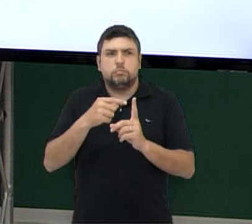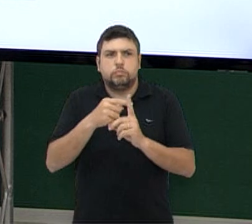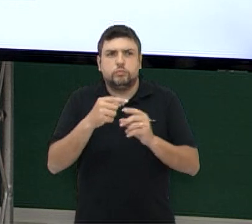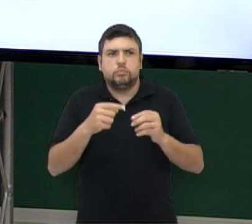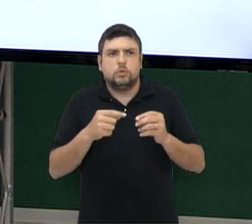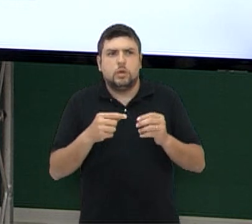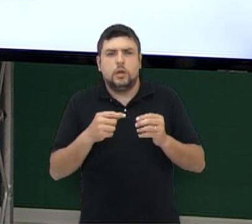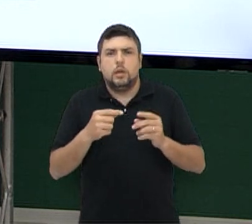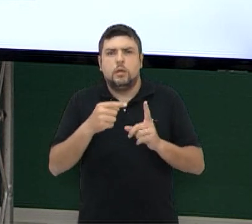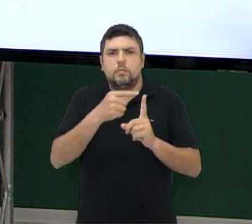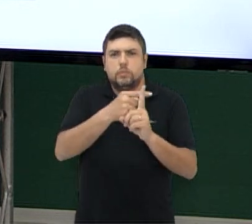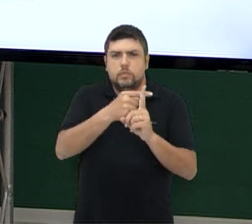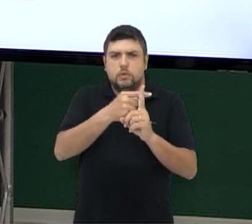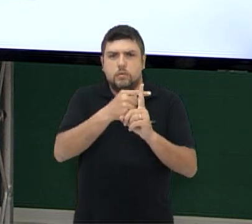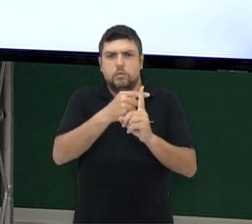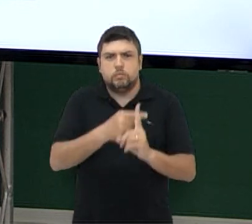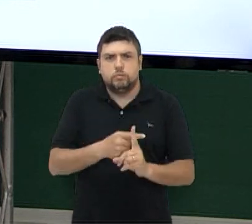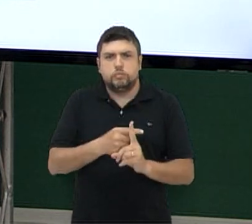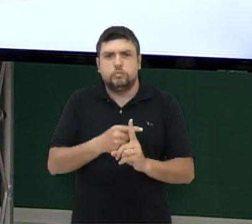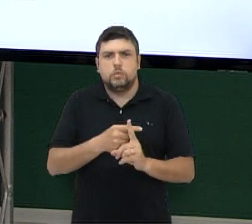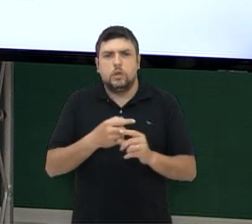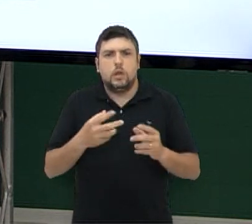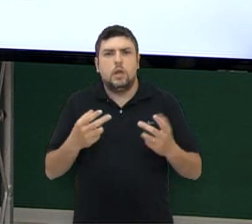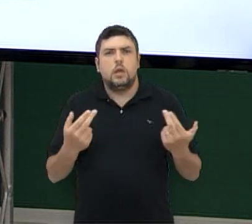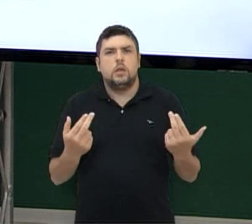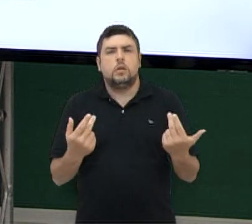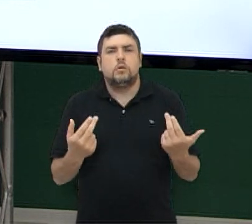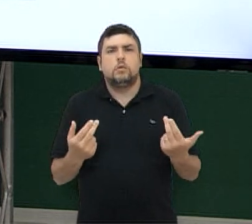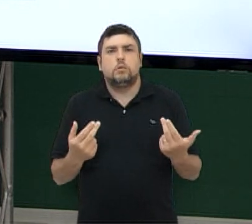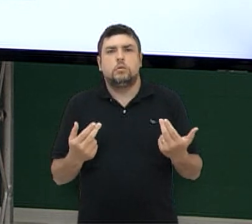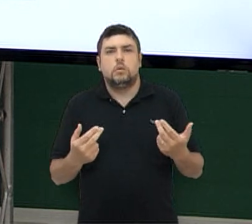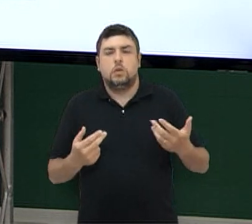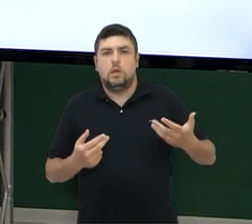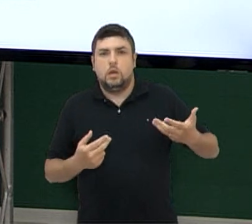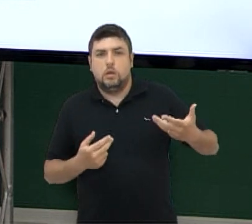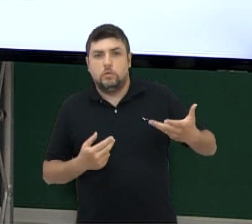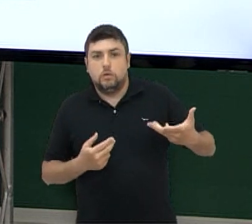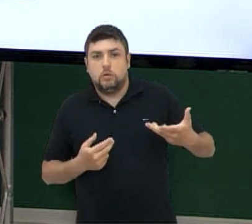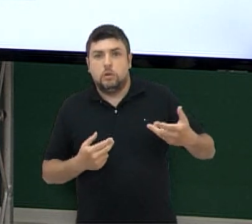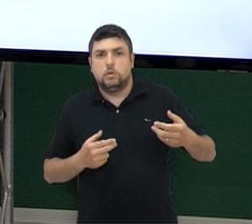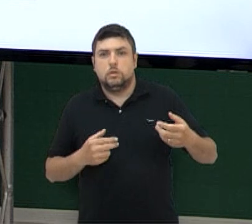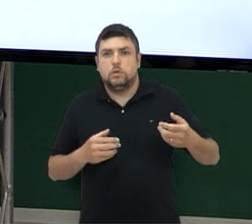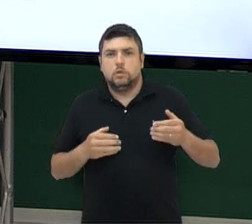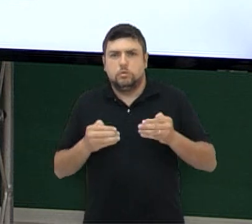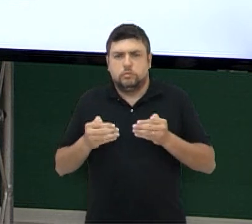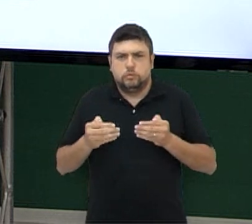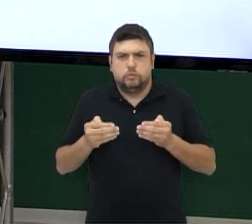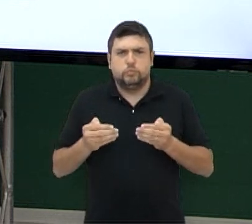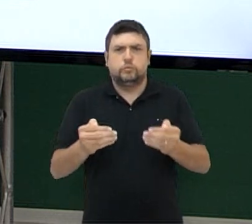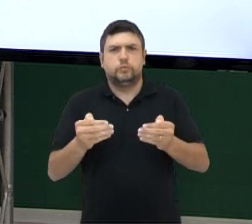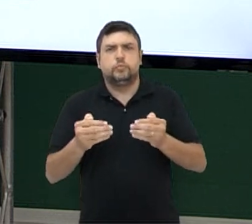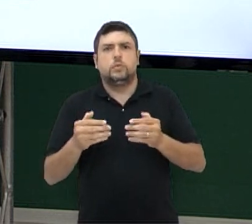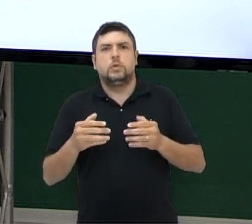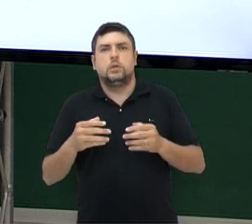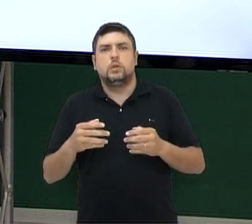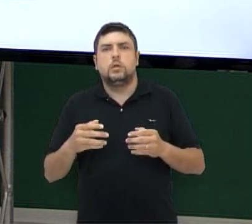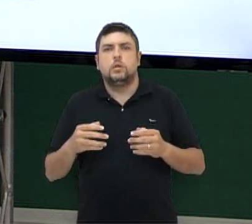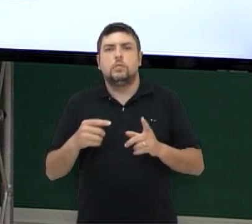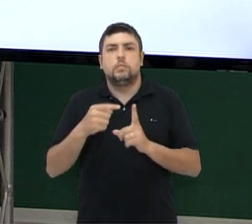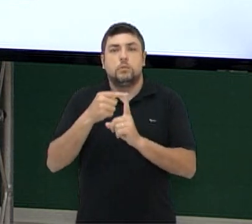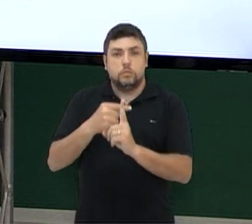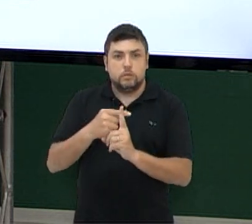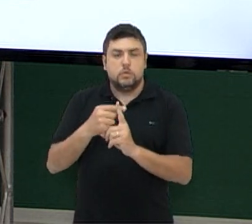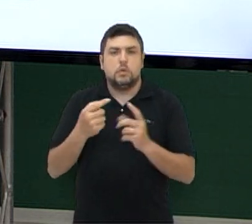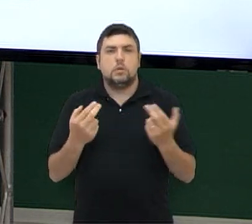mesmo sinal, seja positivo, positivo, ou seja, a velocidade ela pode ser positiva e a aceleração positiva, ou